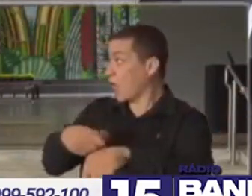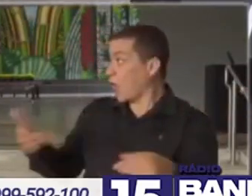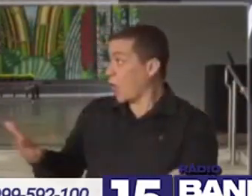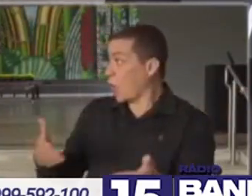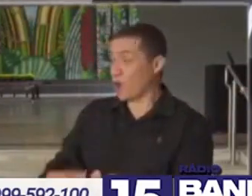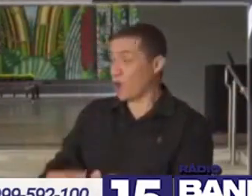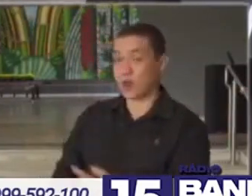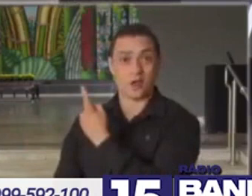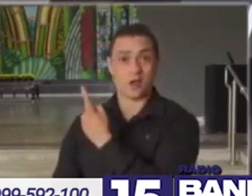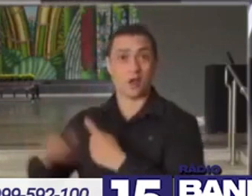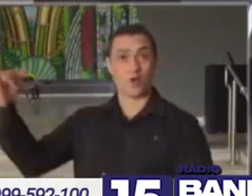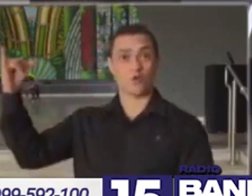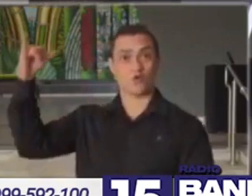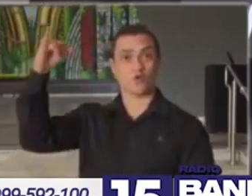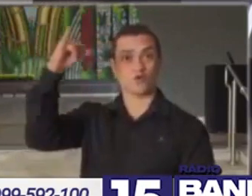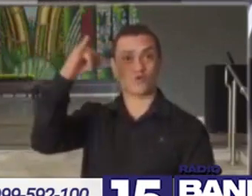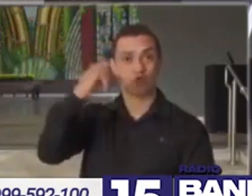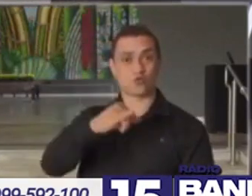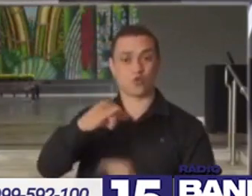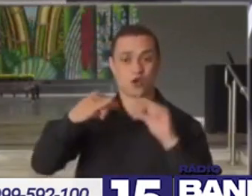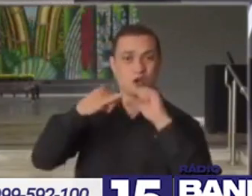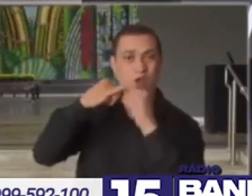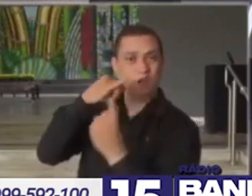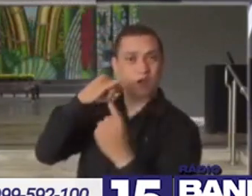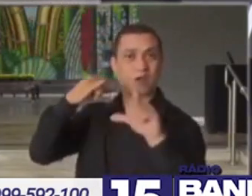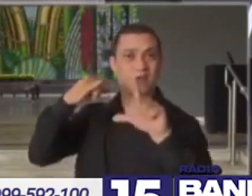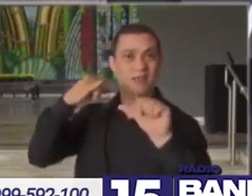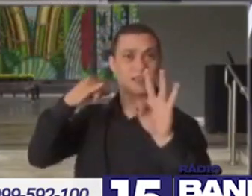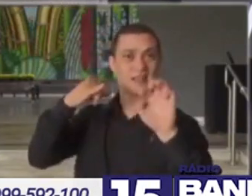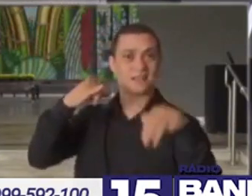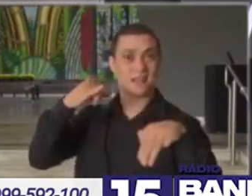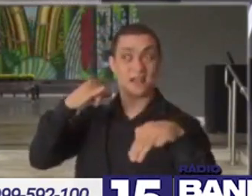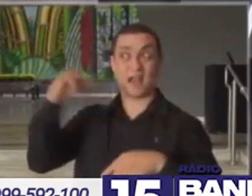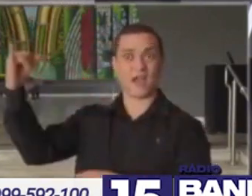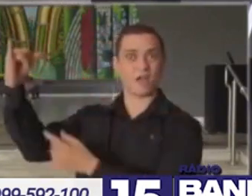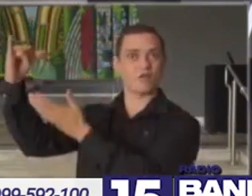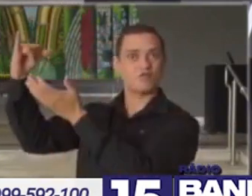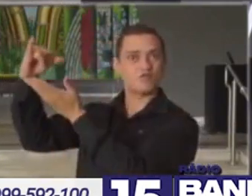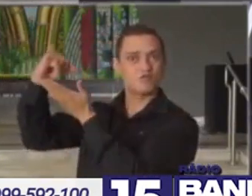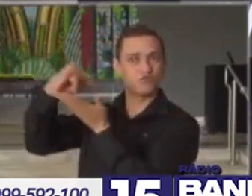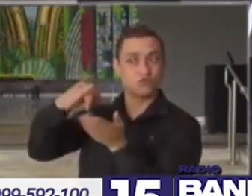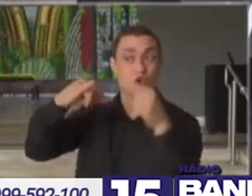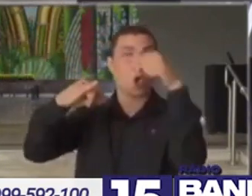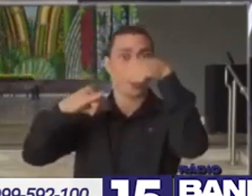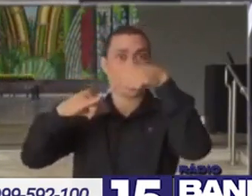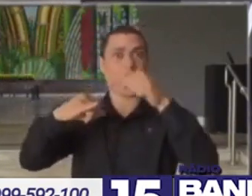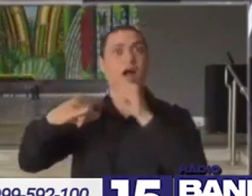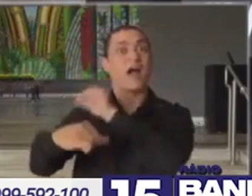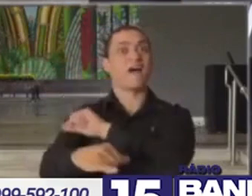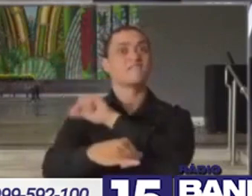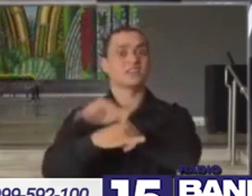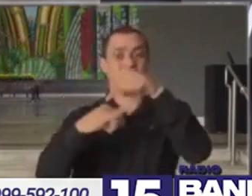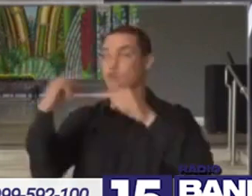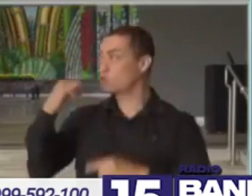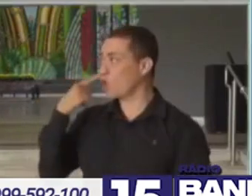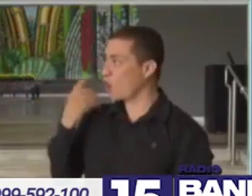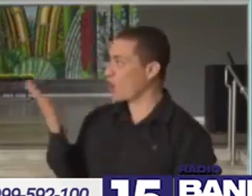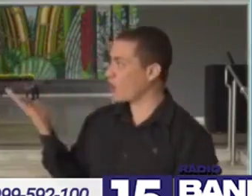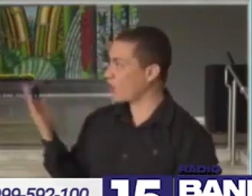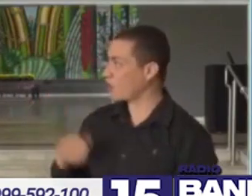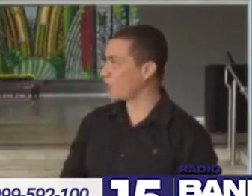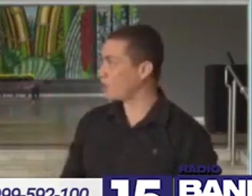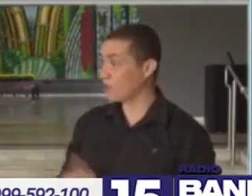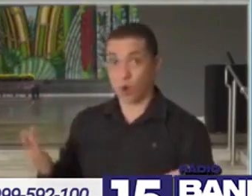à Covid-19 são do Instituto Butantan. Repetindo, portanto, 9 em cada